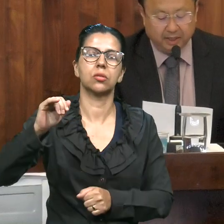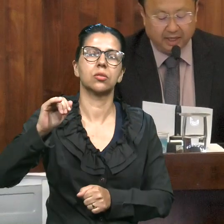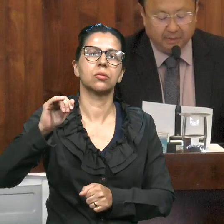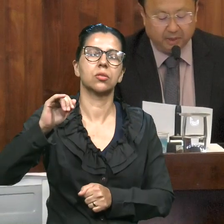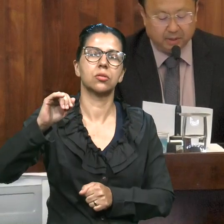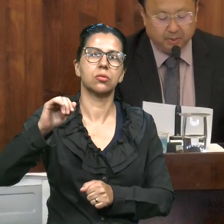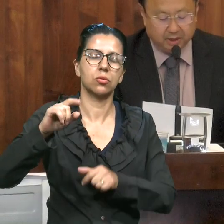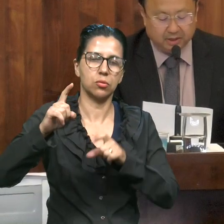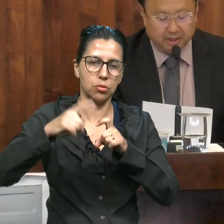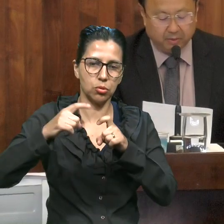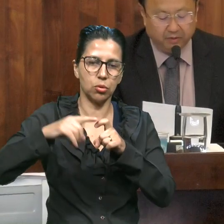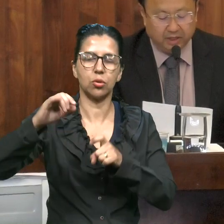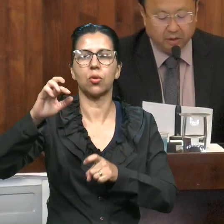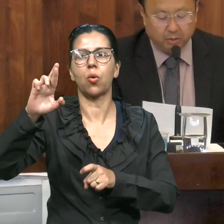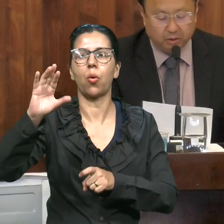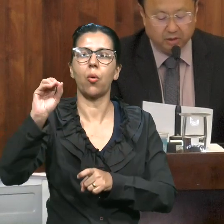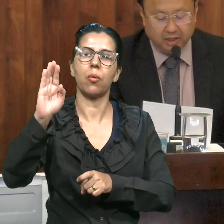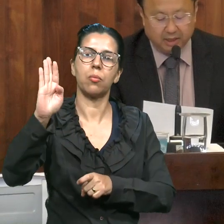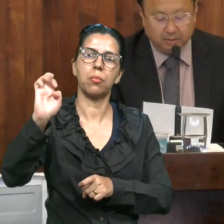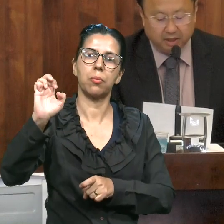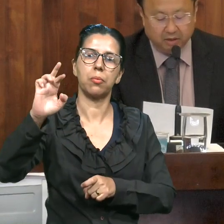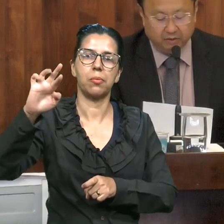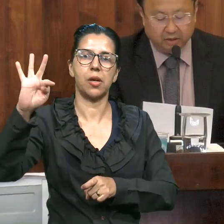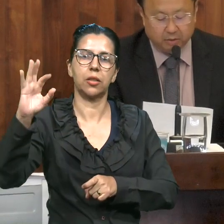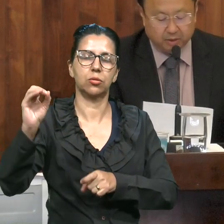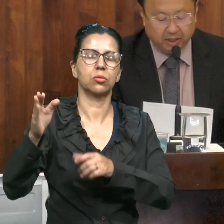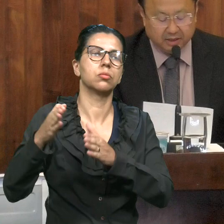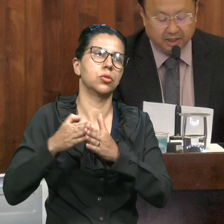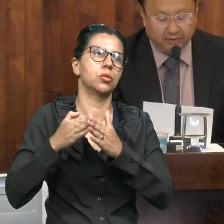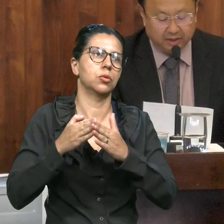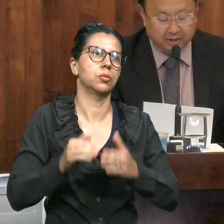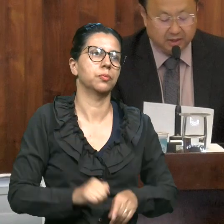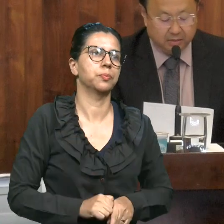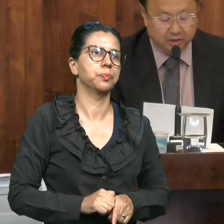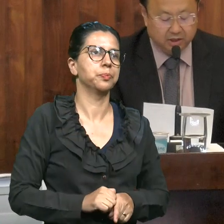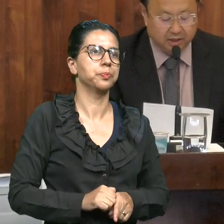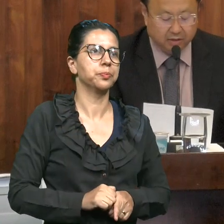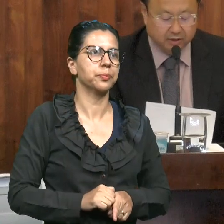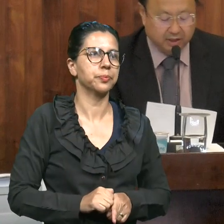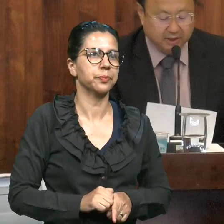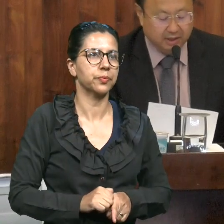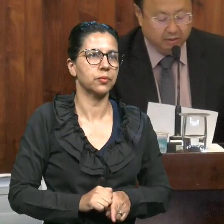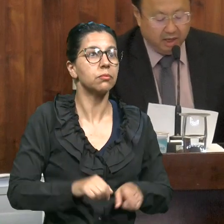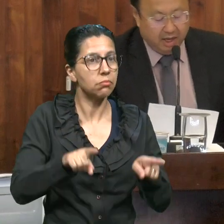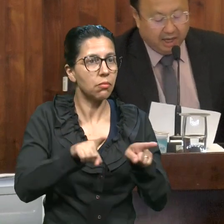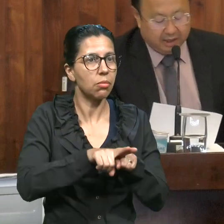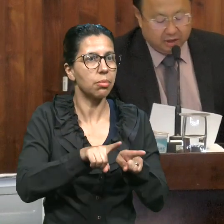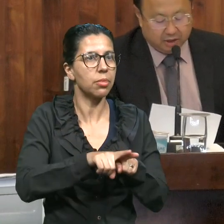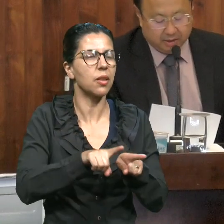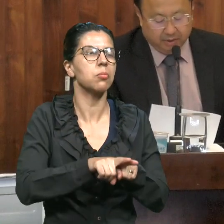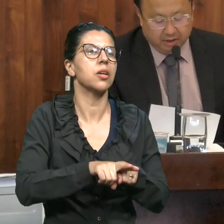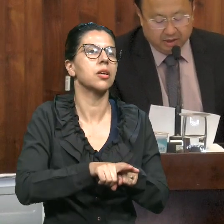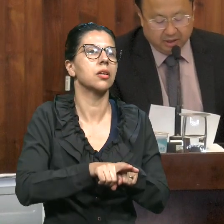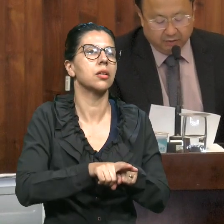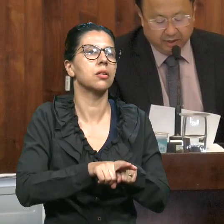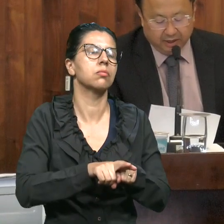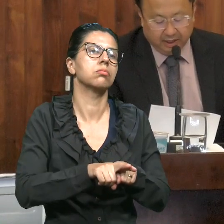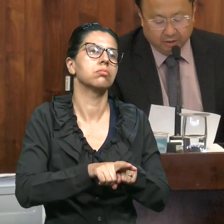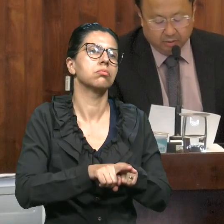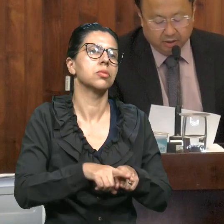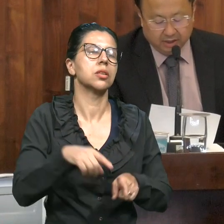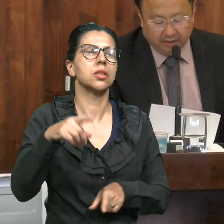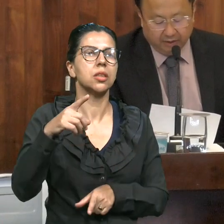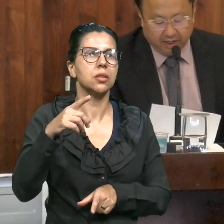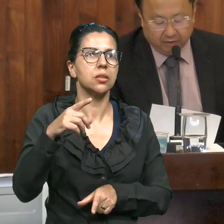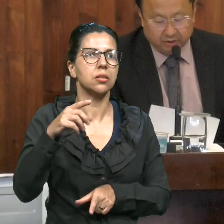4 diárias para cada participante, aproveitando oportunidades para renovar nossos protestos de elevada estima e distinta consideração, atenciosamente Silvia